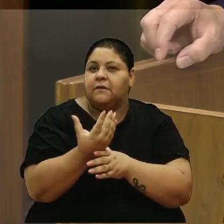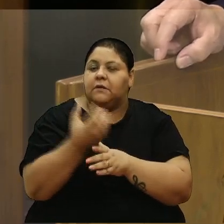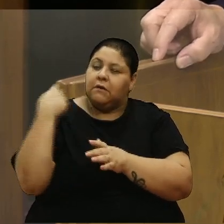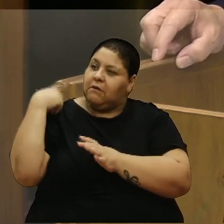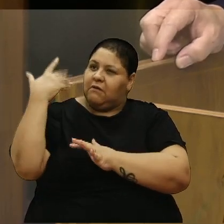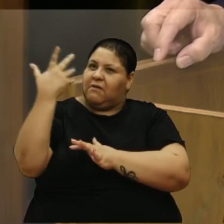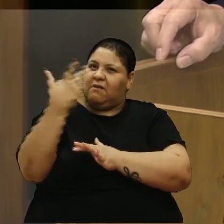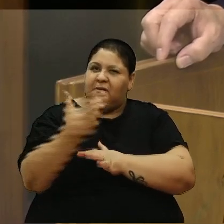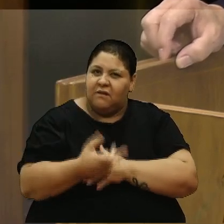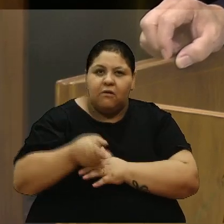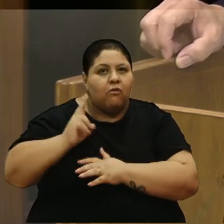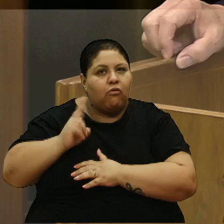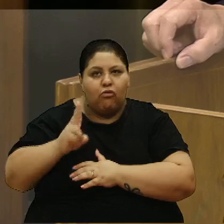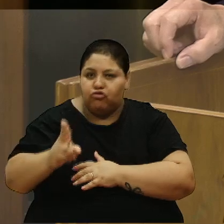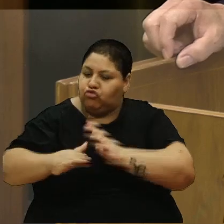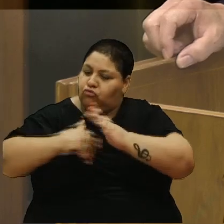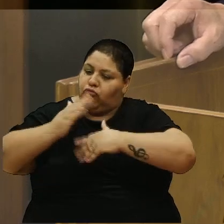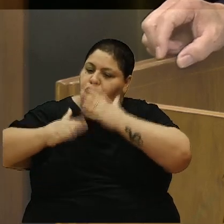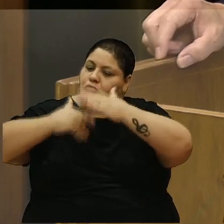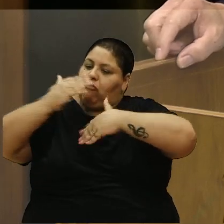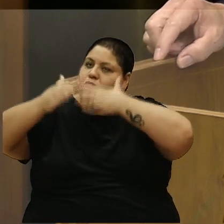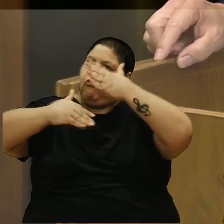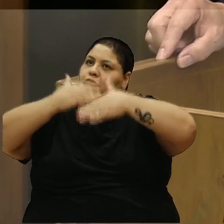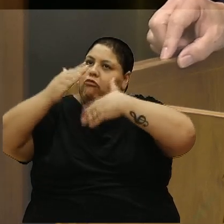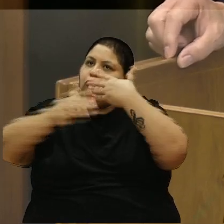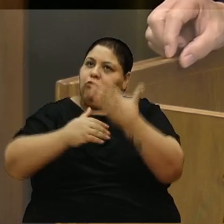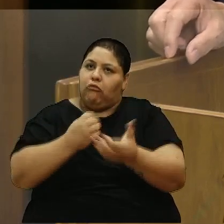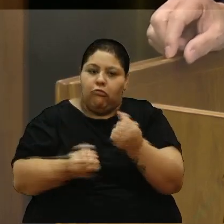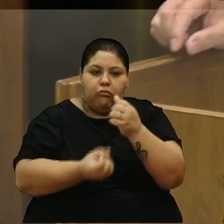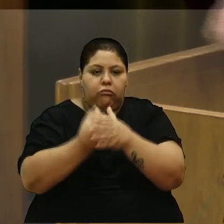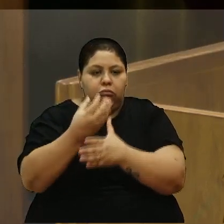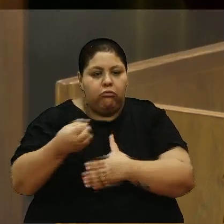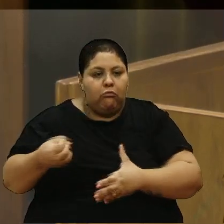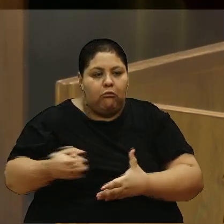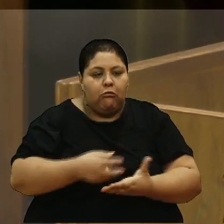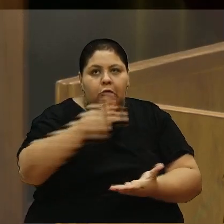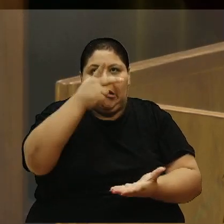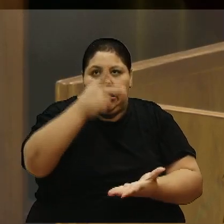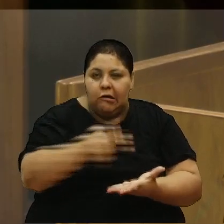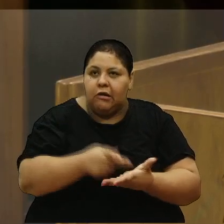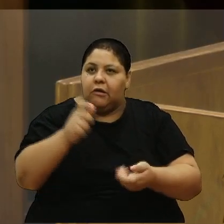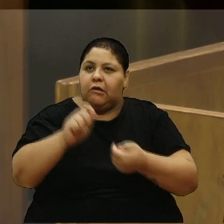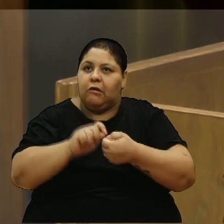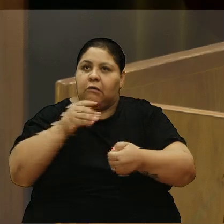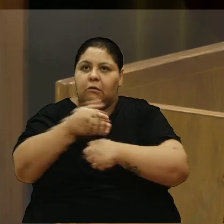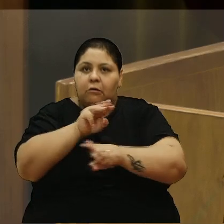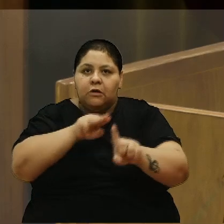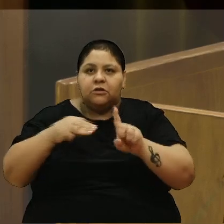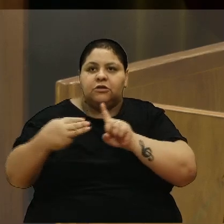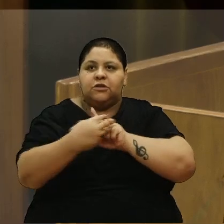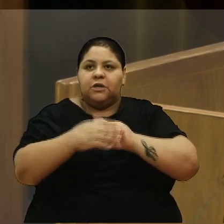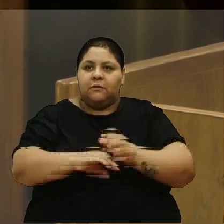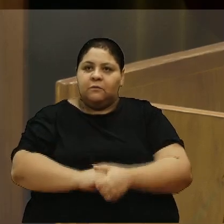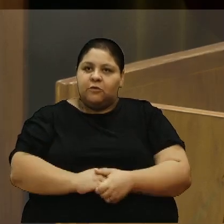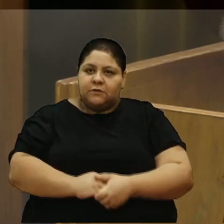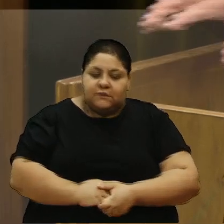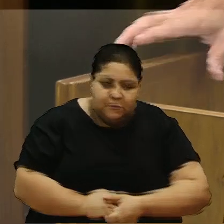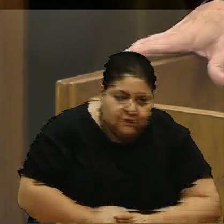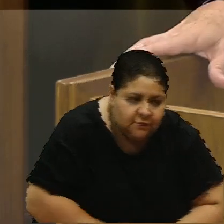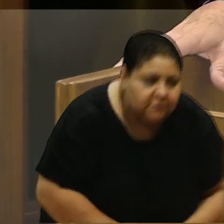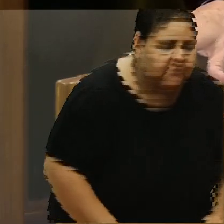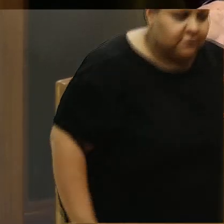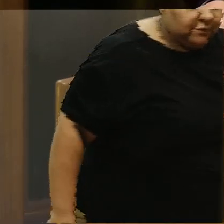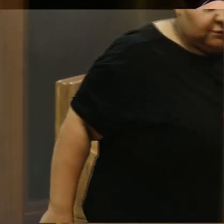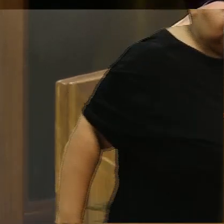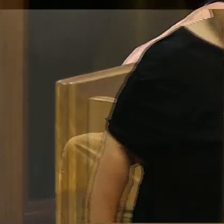não parou mais de inovar, de lançar produtos, de se inserir nesse mercado. Eu